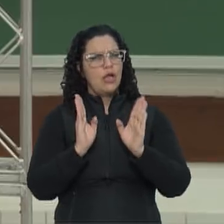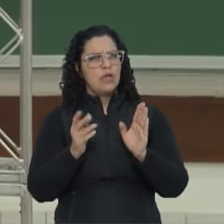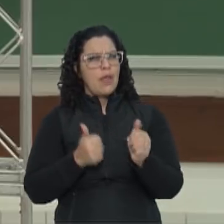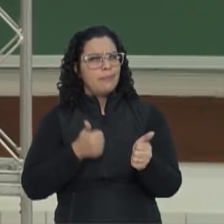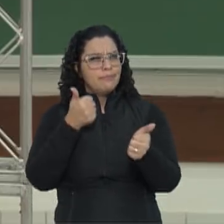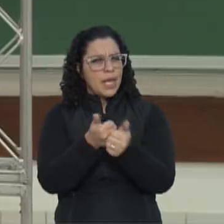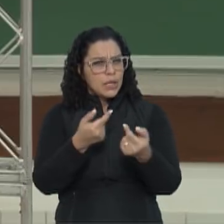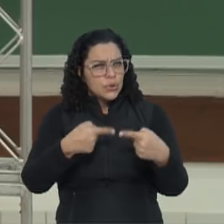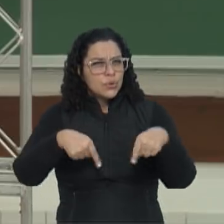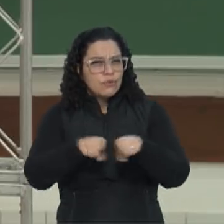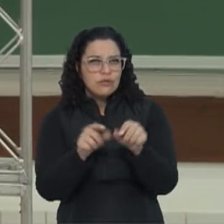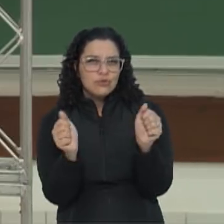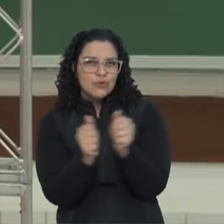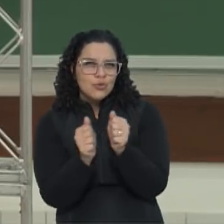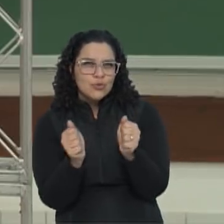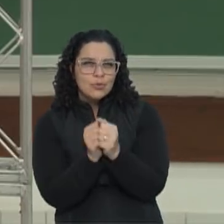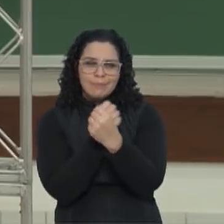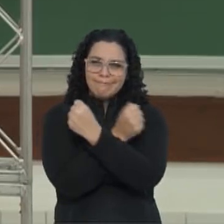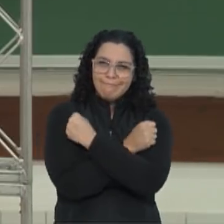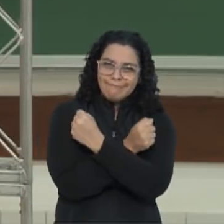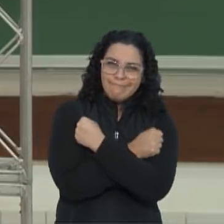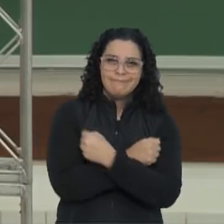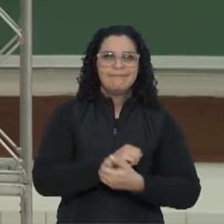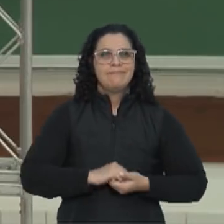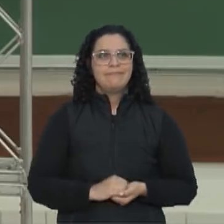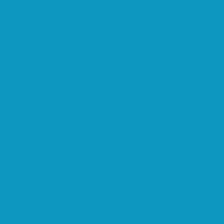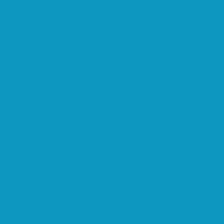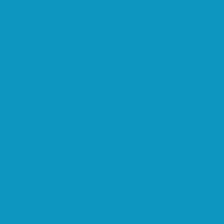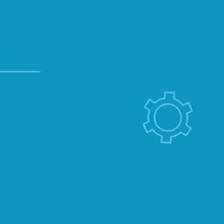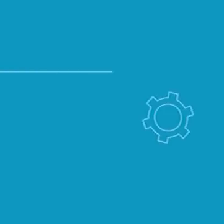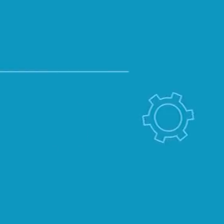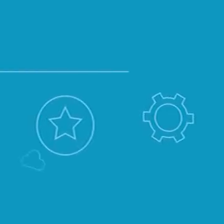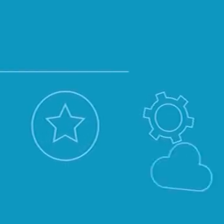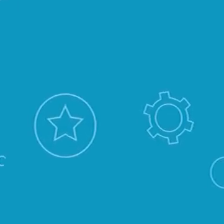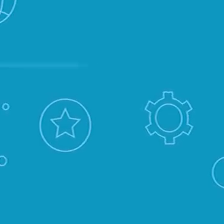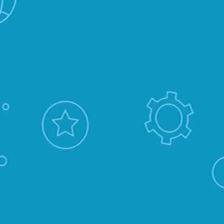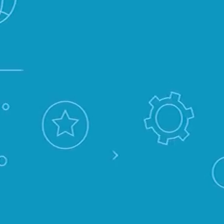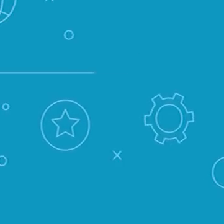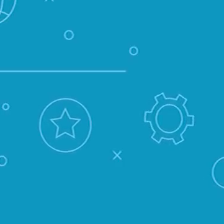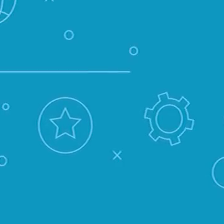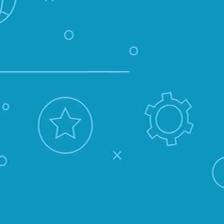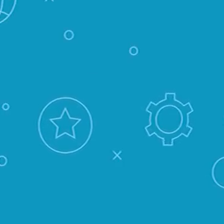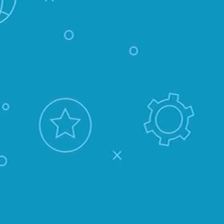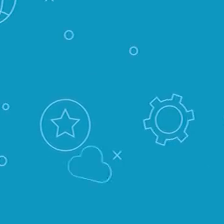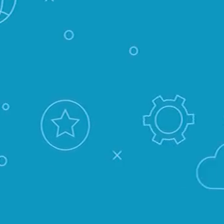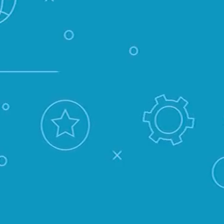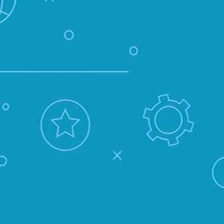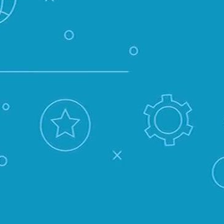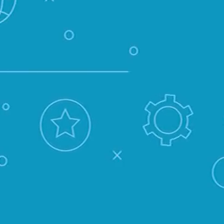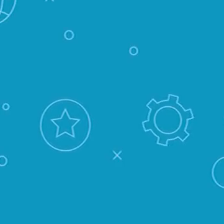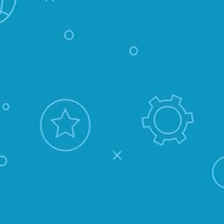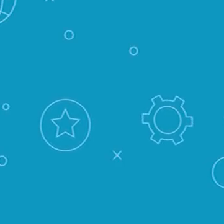logo a gente vai estar bem juntinho para poder se abraçar.